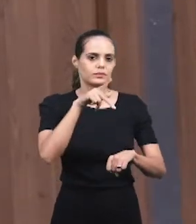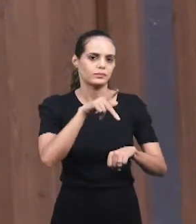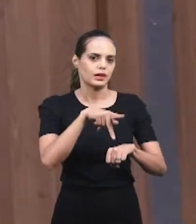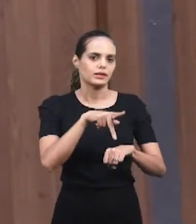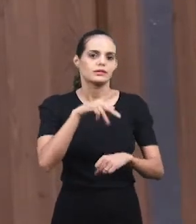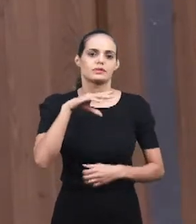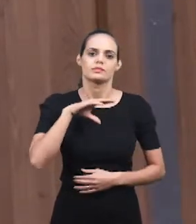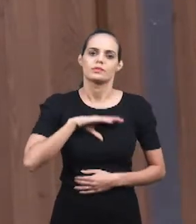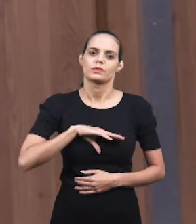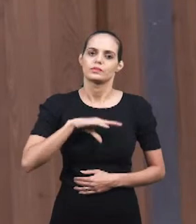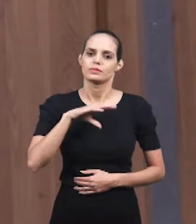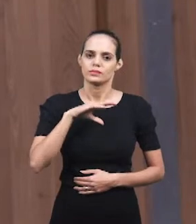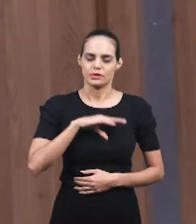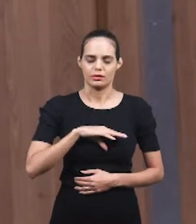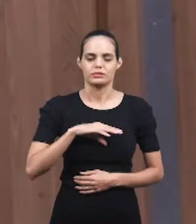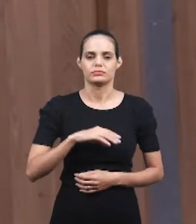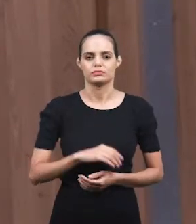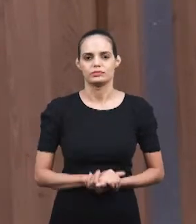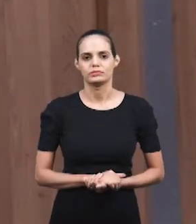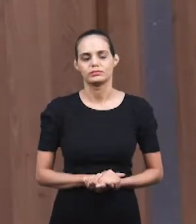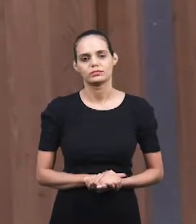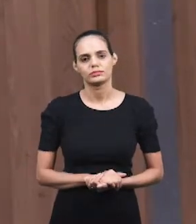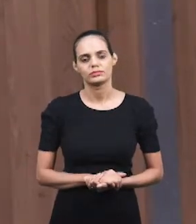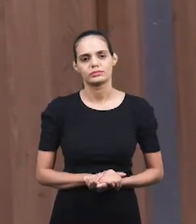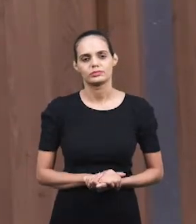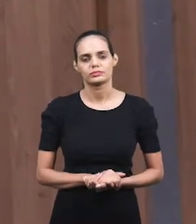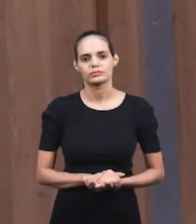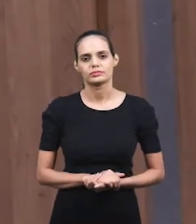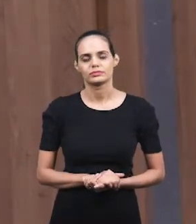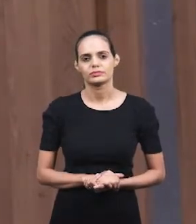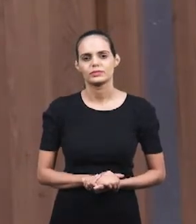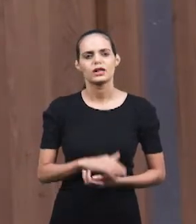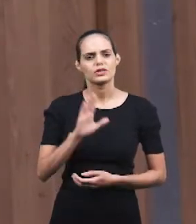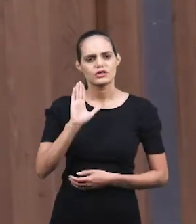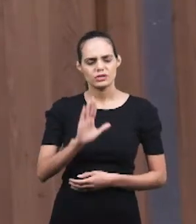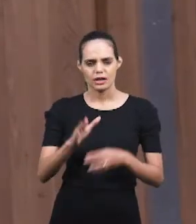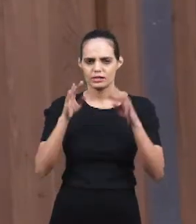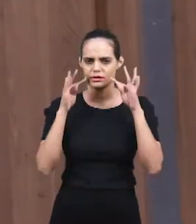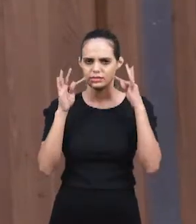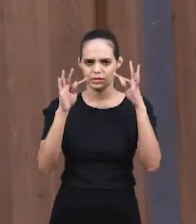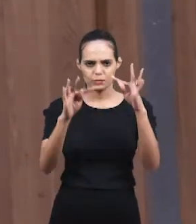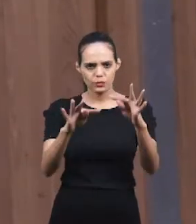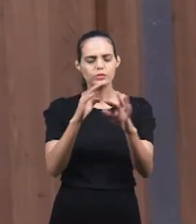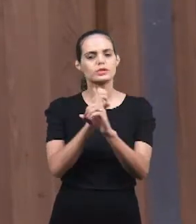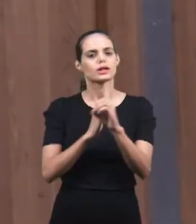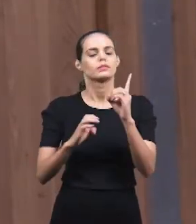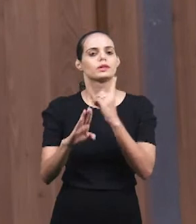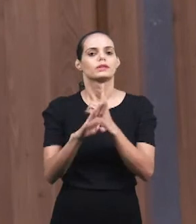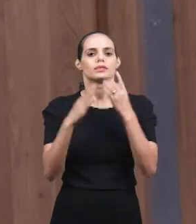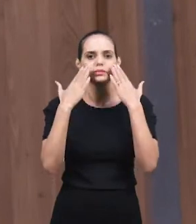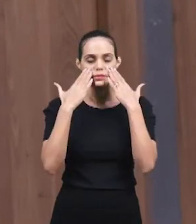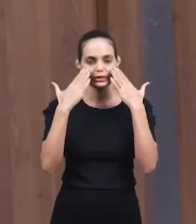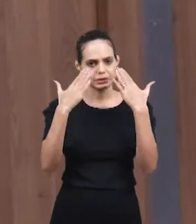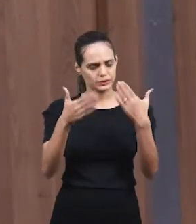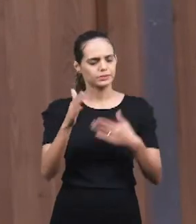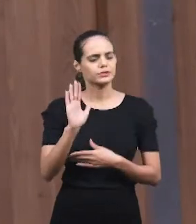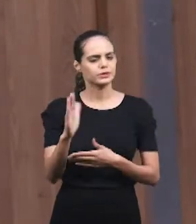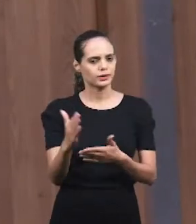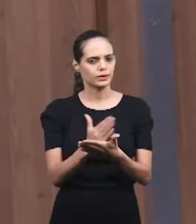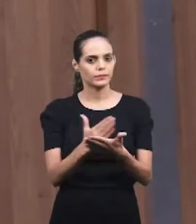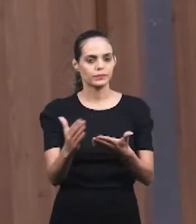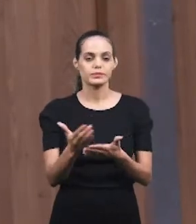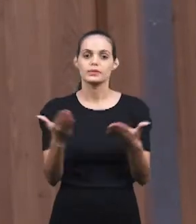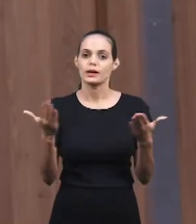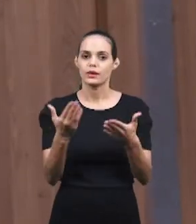respeito dessa igreja, nós apresentamos recentemente testemunhos da Escola Bíblica Dominical. Então vamos ouvir